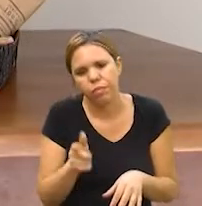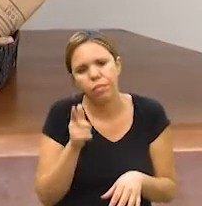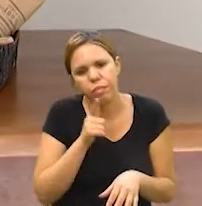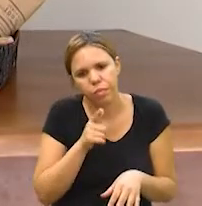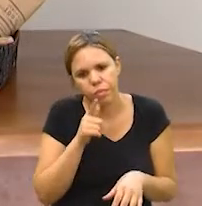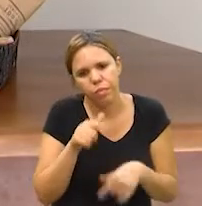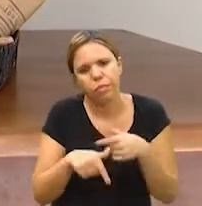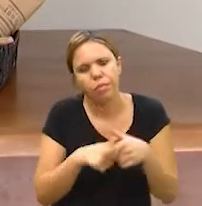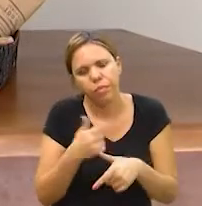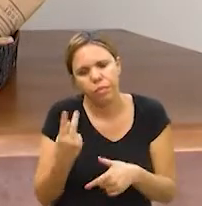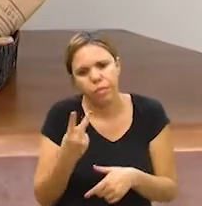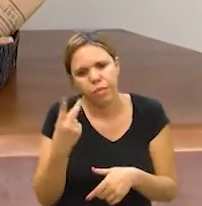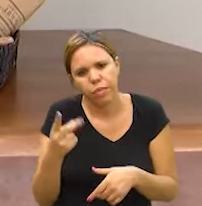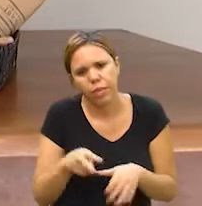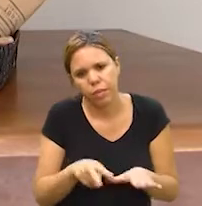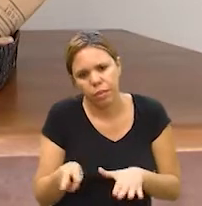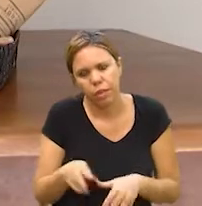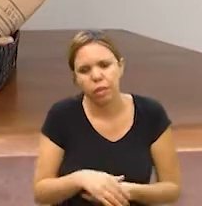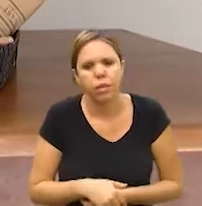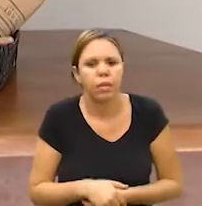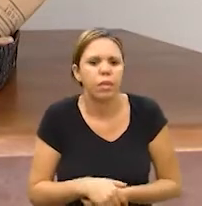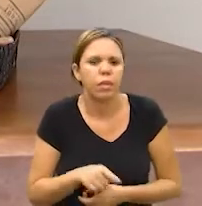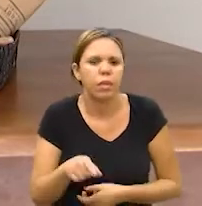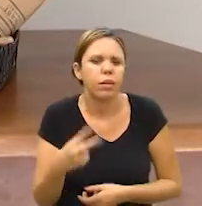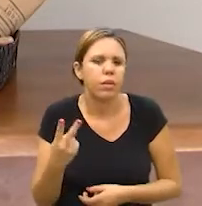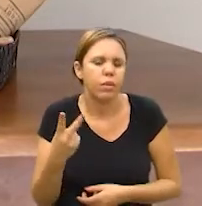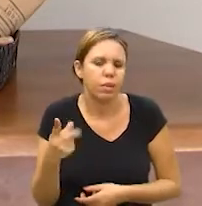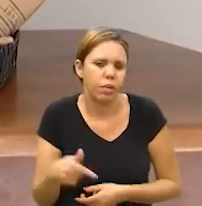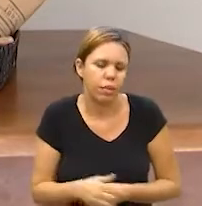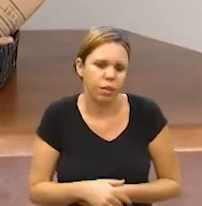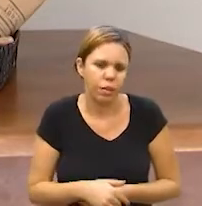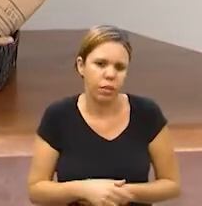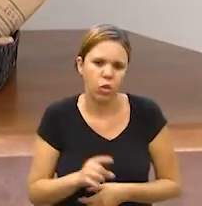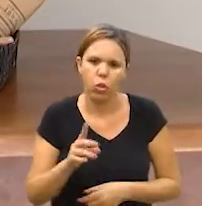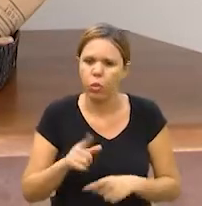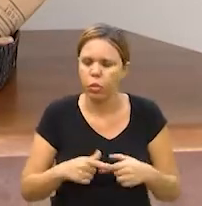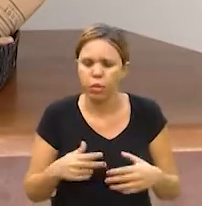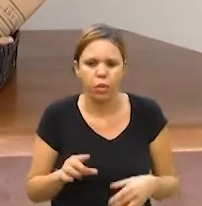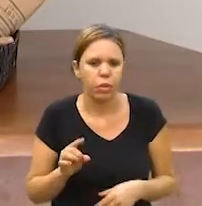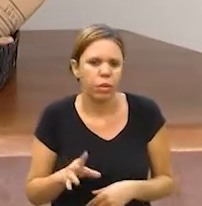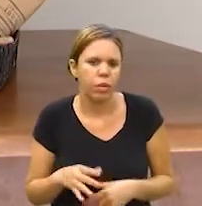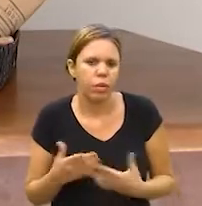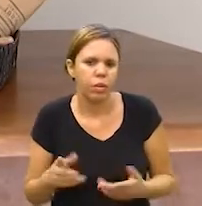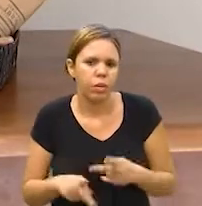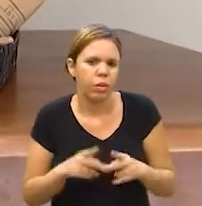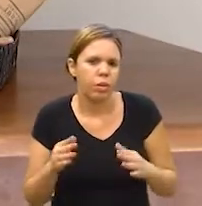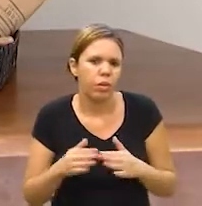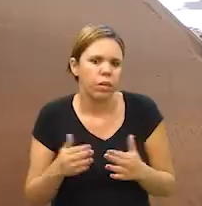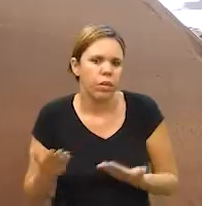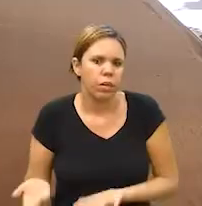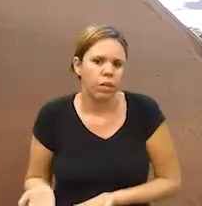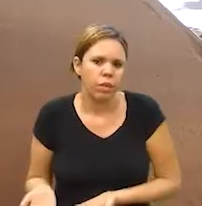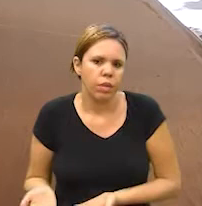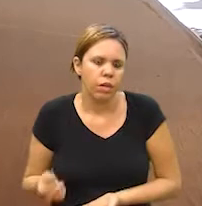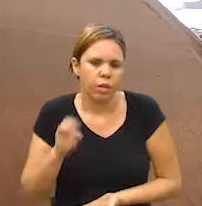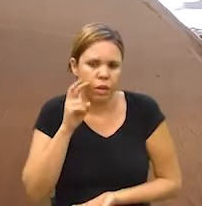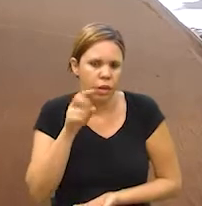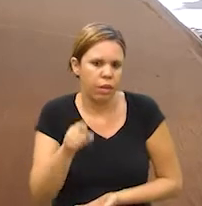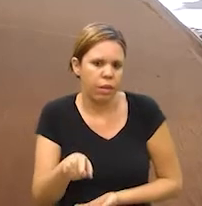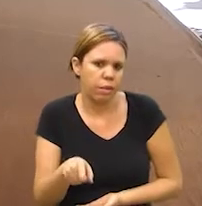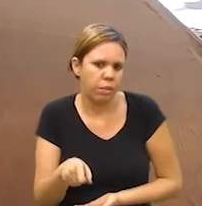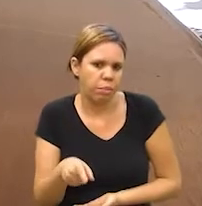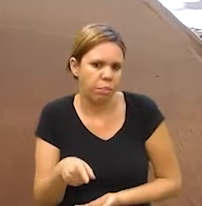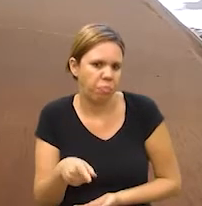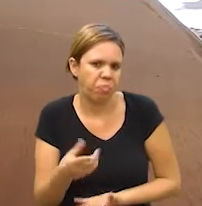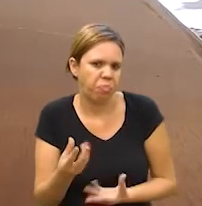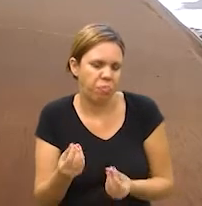consegue trabalhar esse valor durante a semana. E esse valor não é nem pelos ingredientes, né? Porque o pessoal de casa, né, viu. Sim. Que não